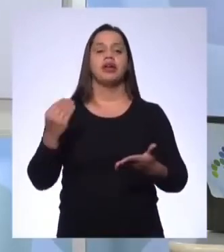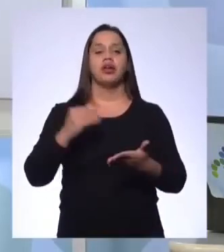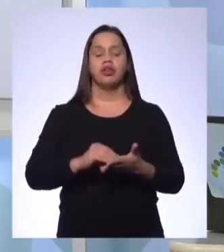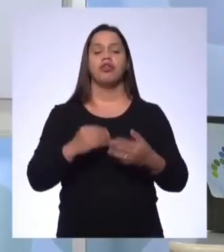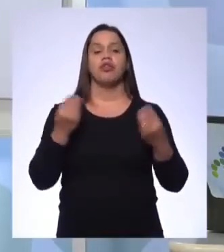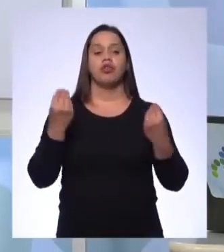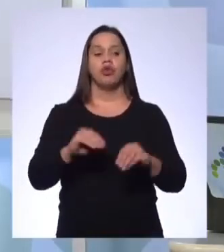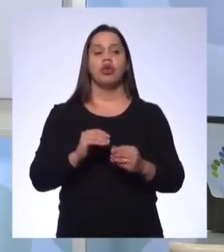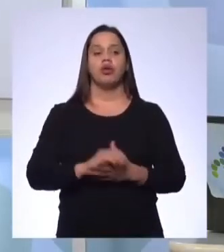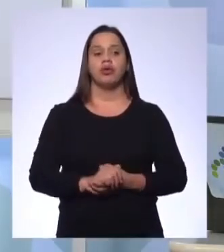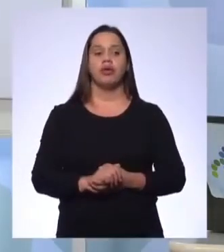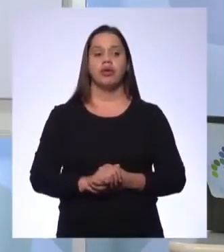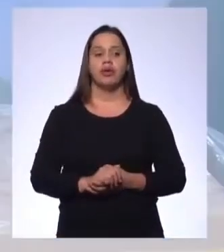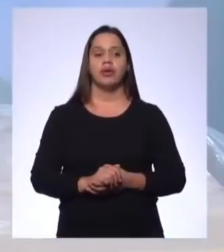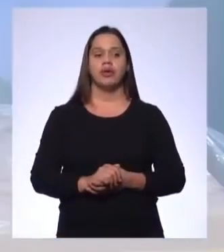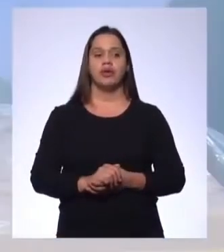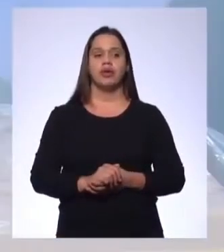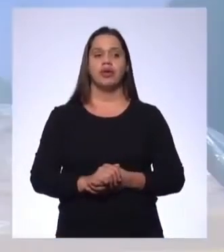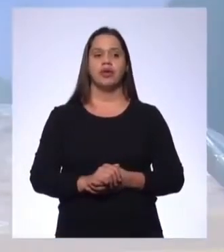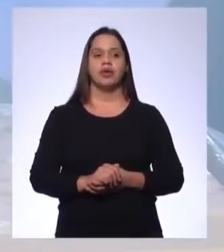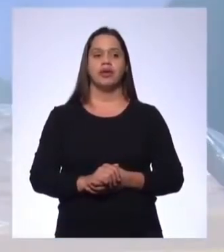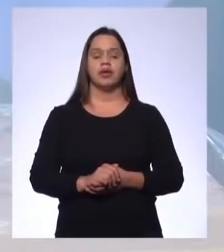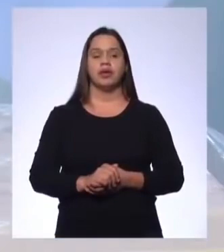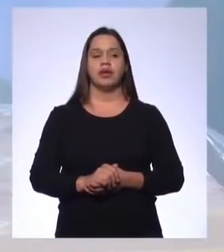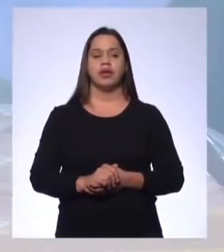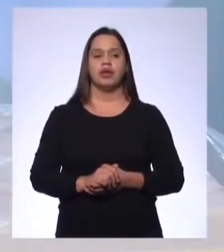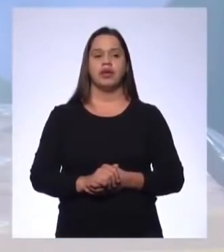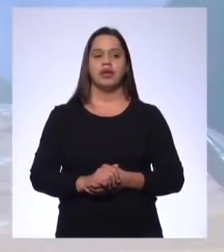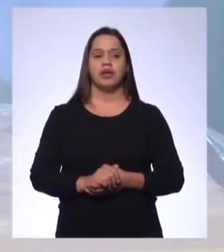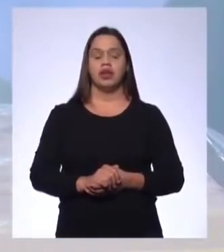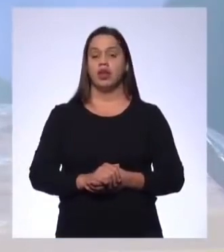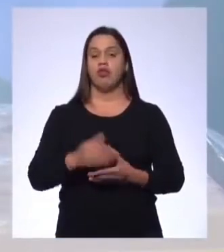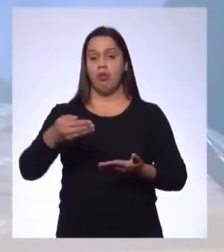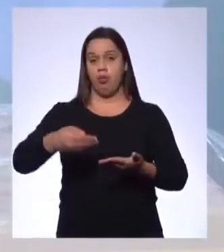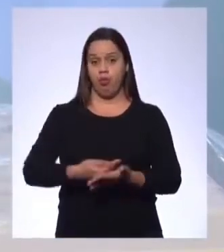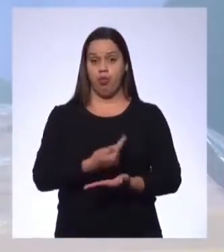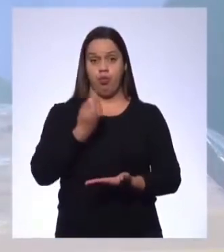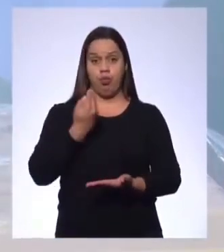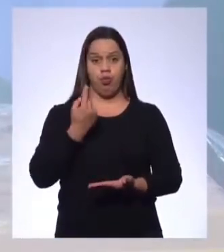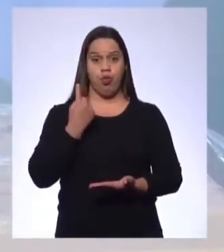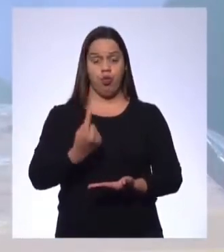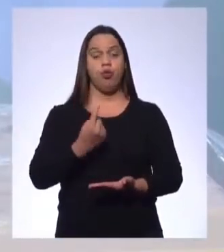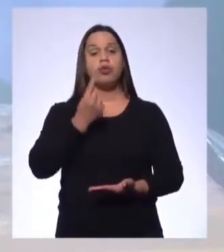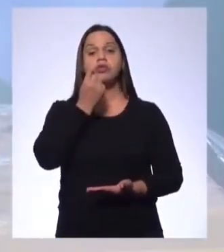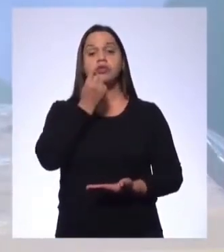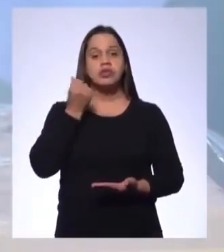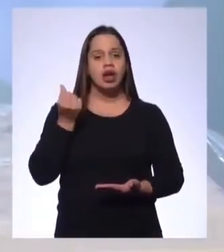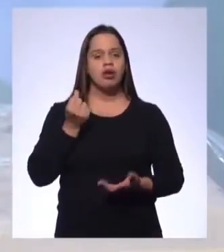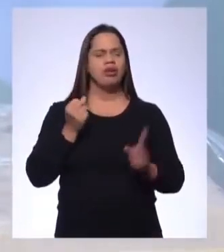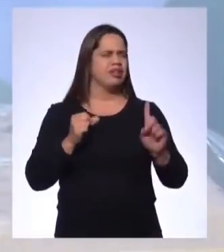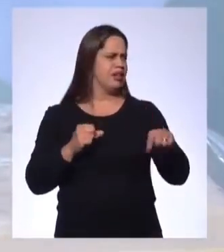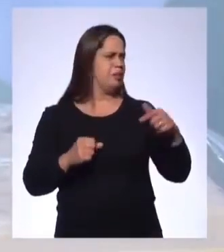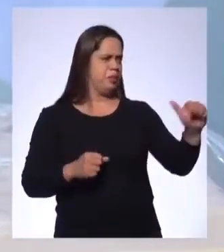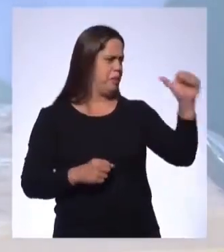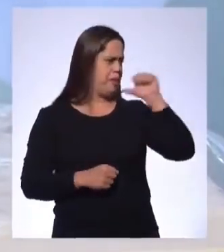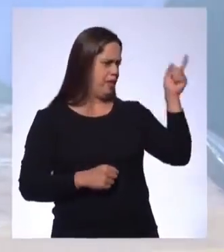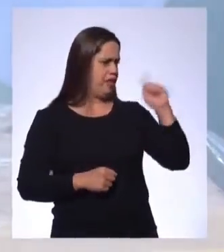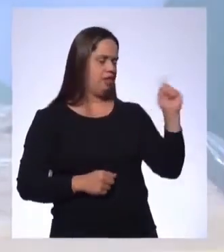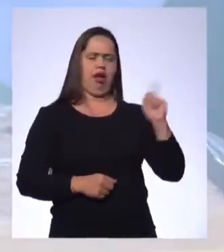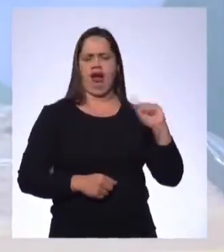a spoon of salt. Uma colher de sal. Não vai dar para beber isso depois, né, Antônia? Claro que